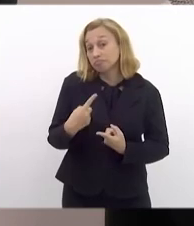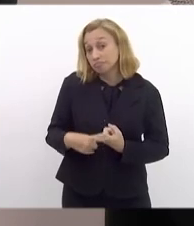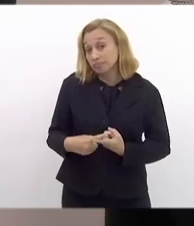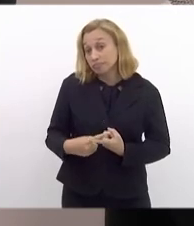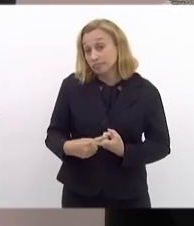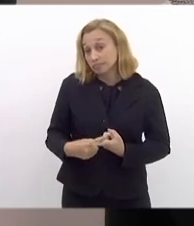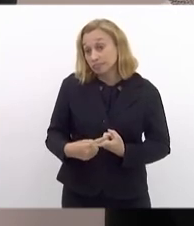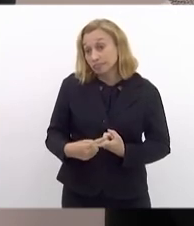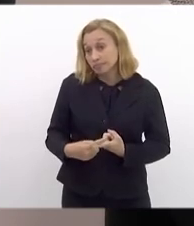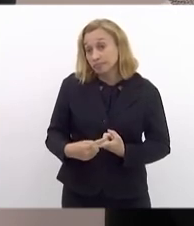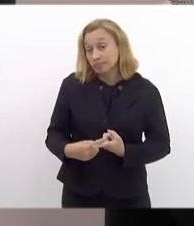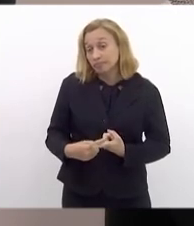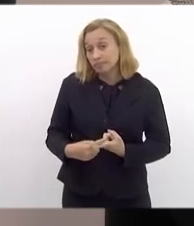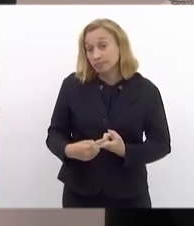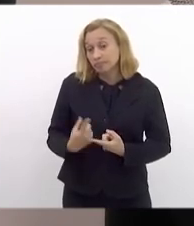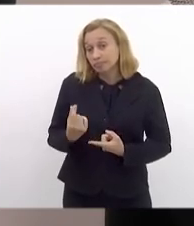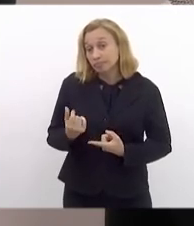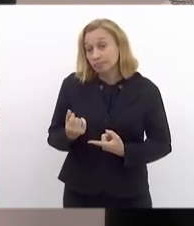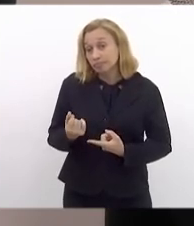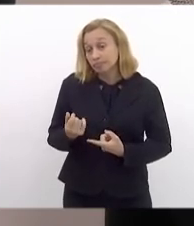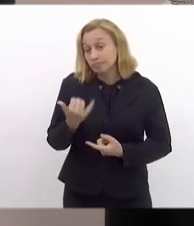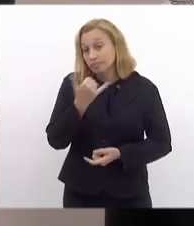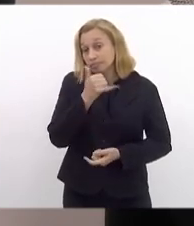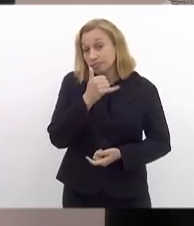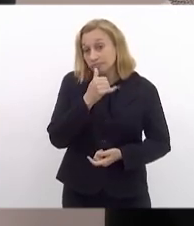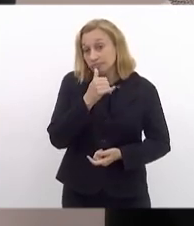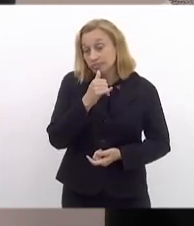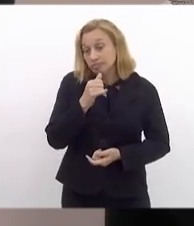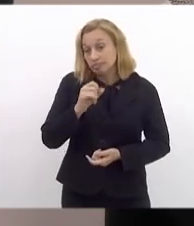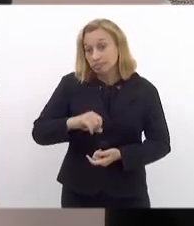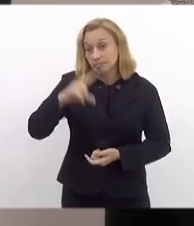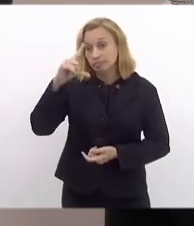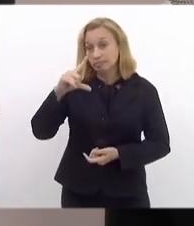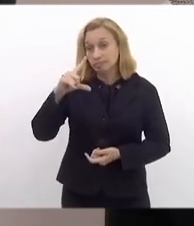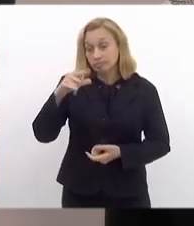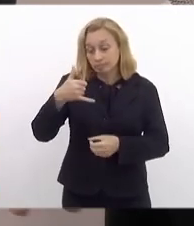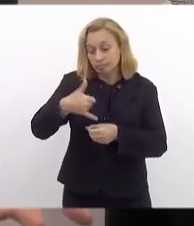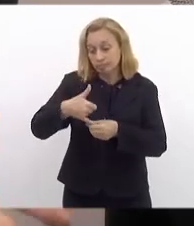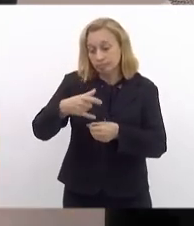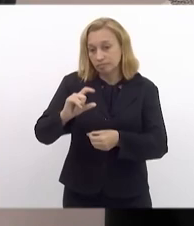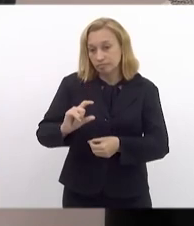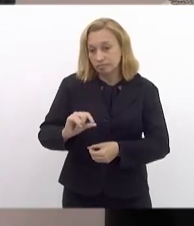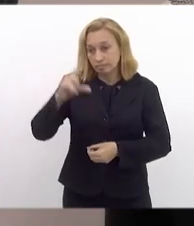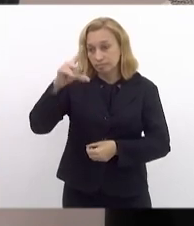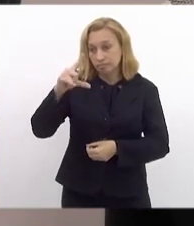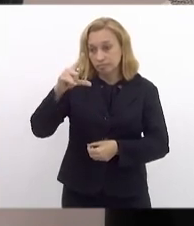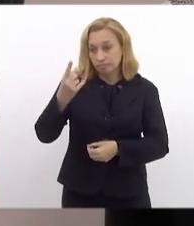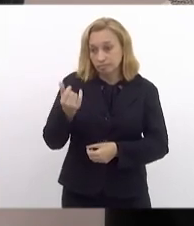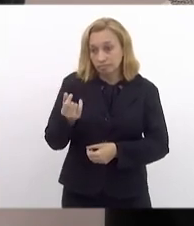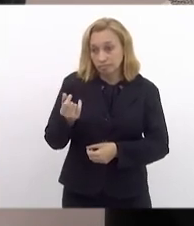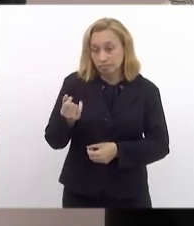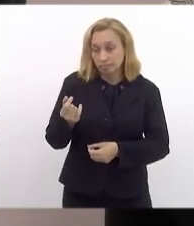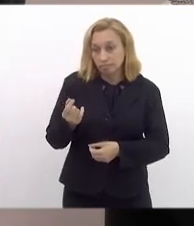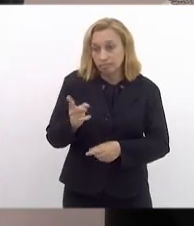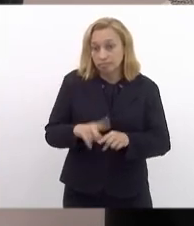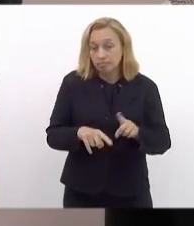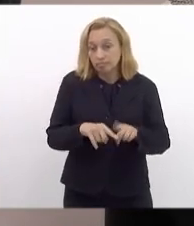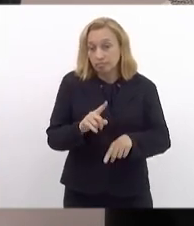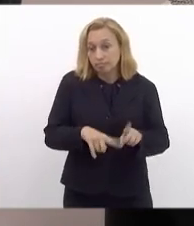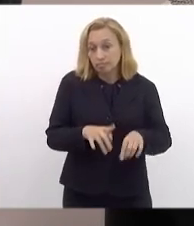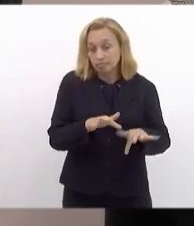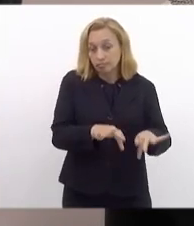você sobe o preço da energia sabe o terço do combustível o preço do produto final